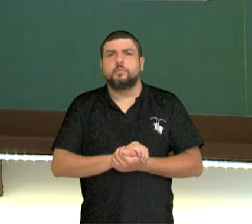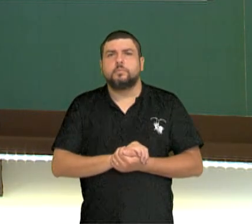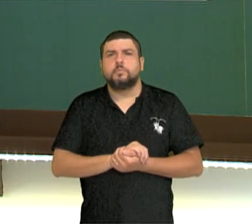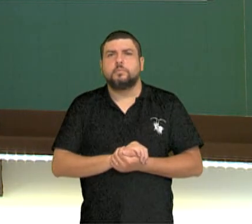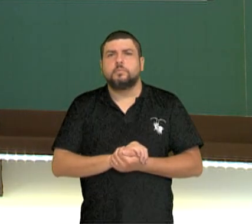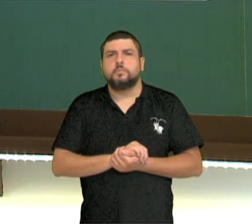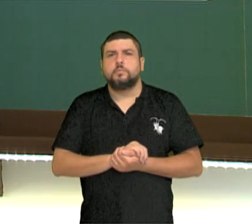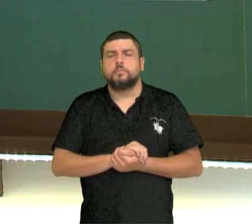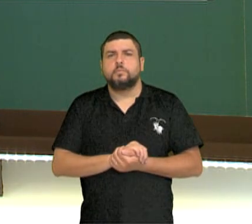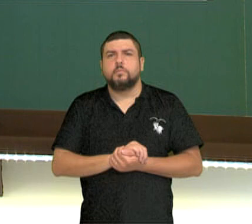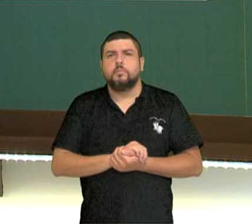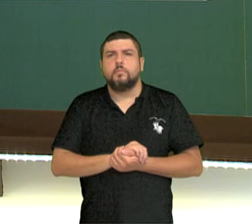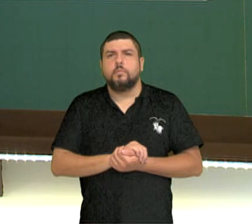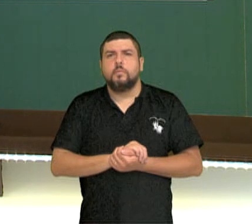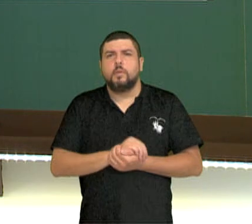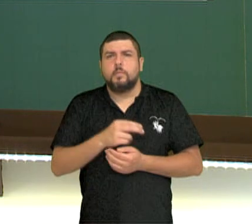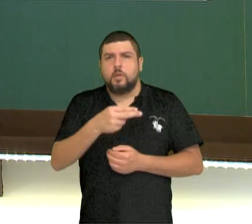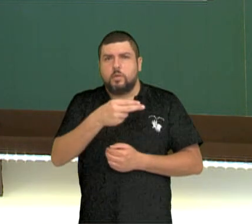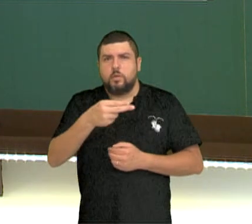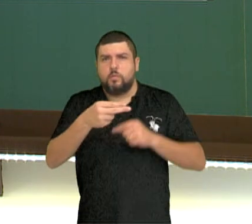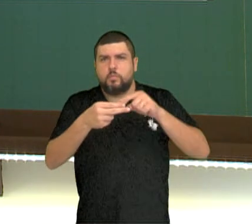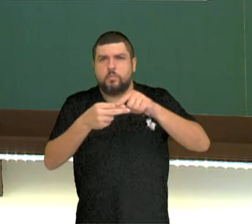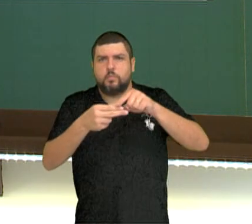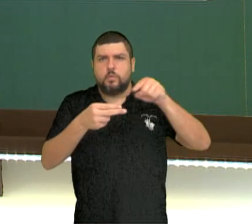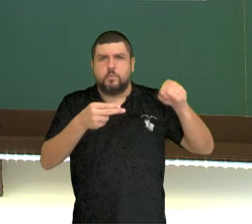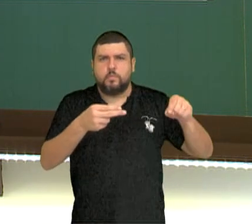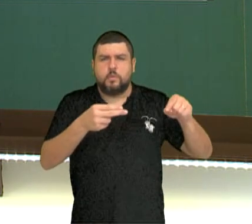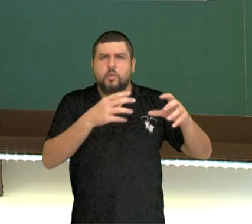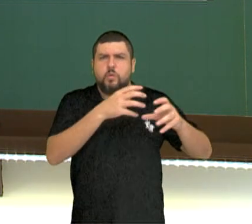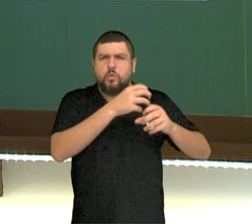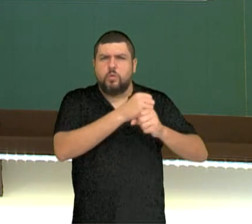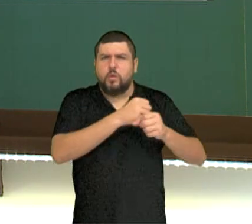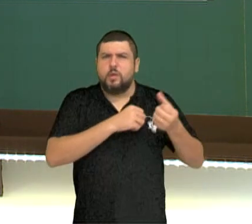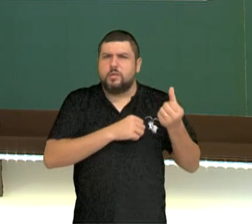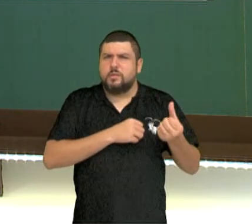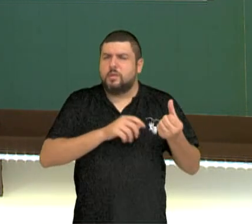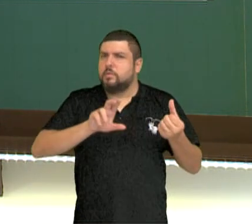seria 6? Não. Então, 2 moléculas vezes